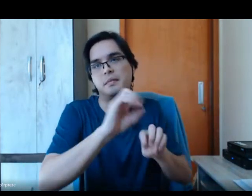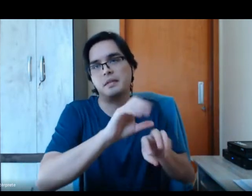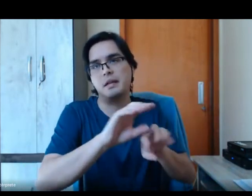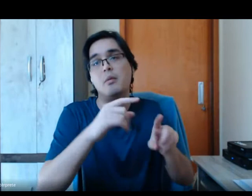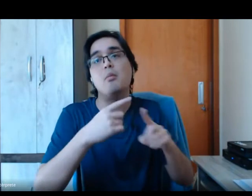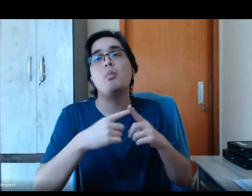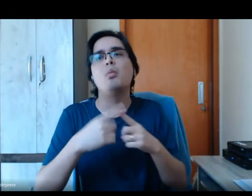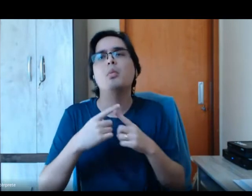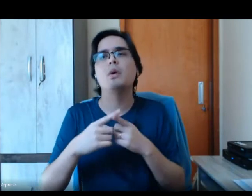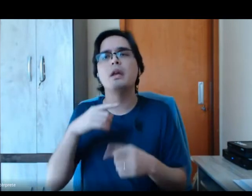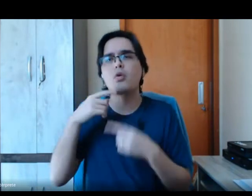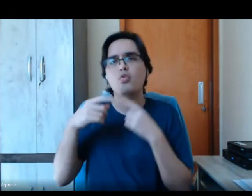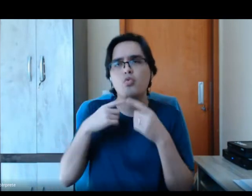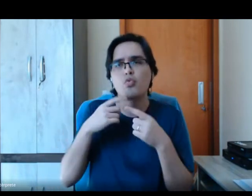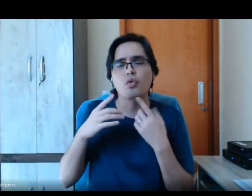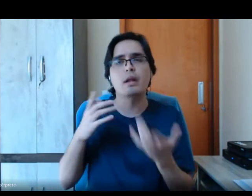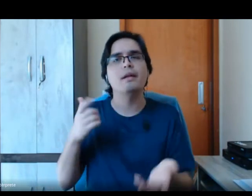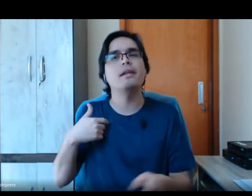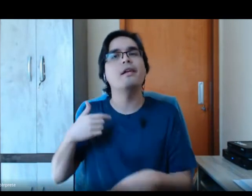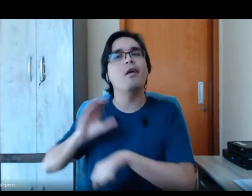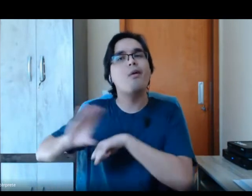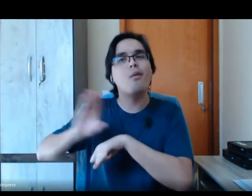horas. Obrigada.